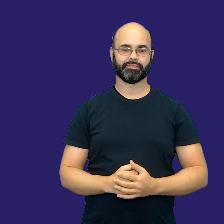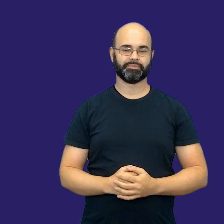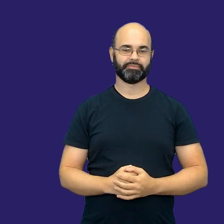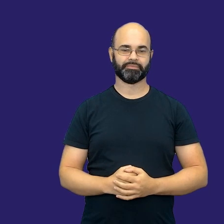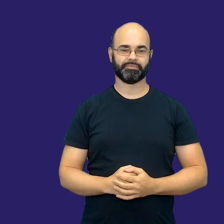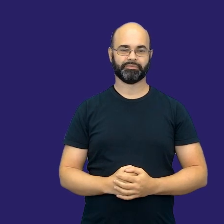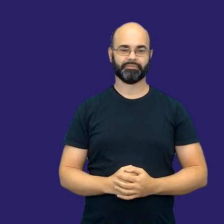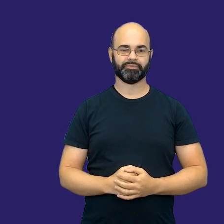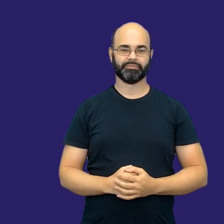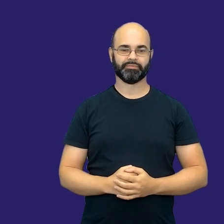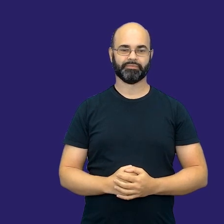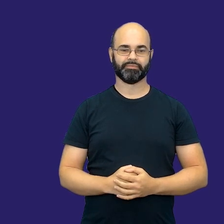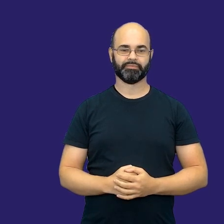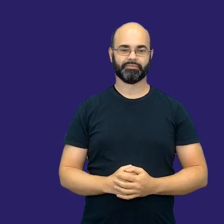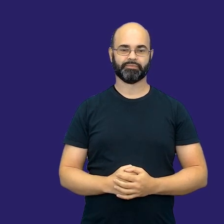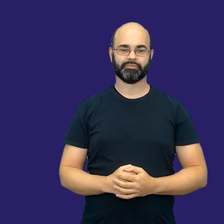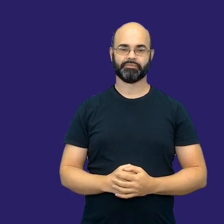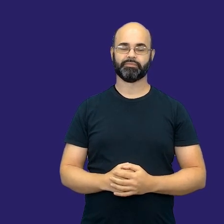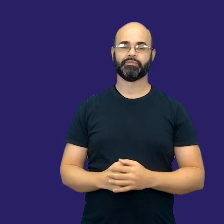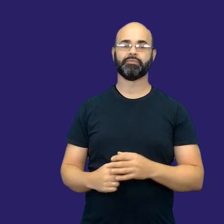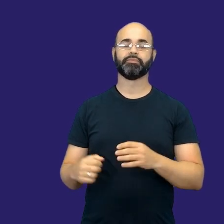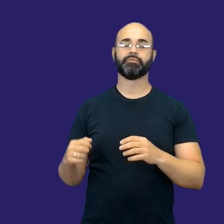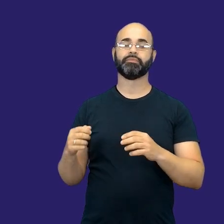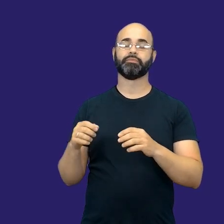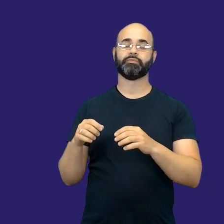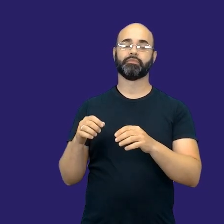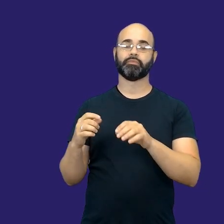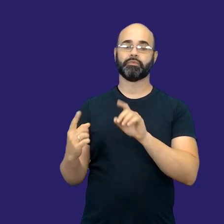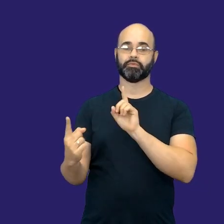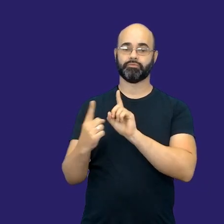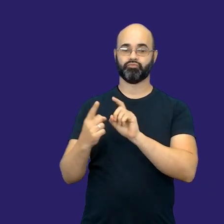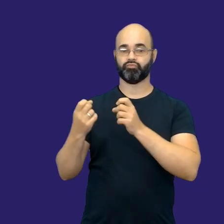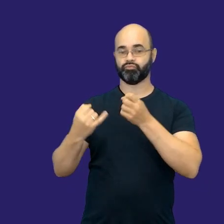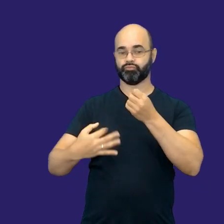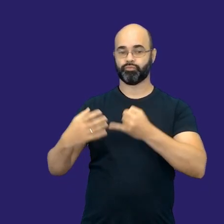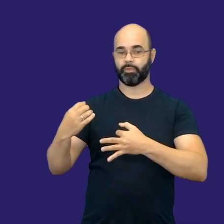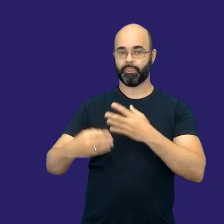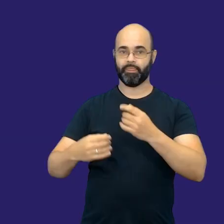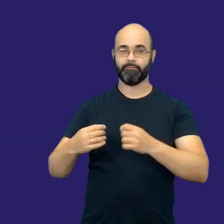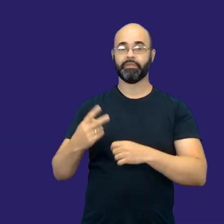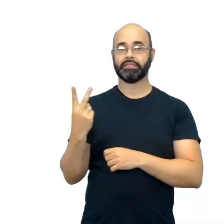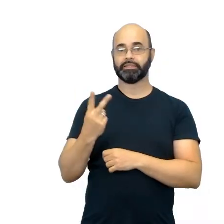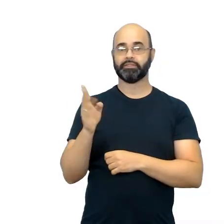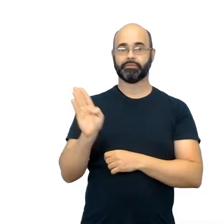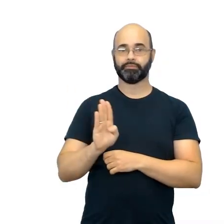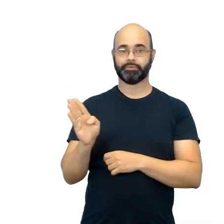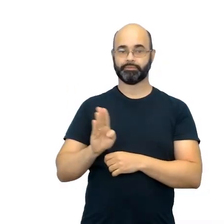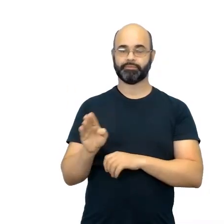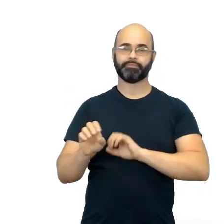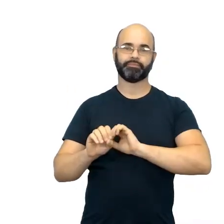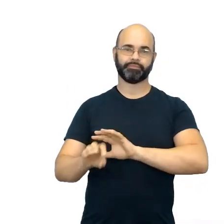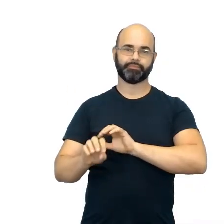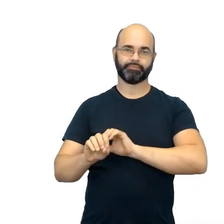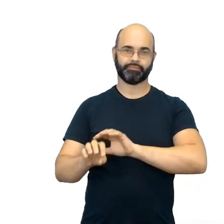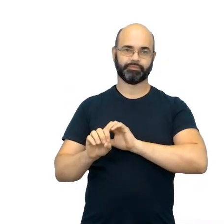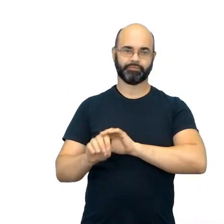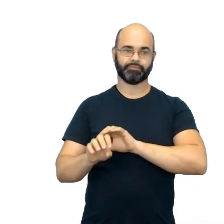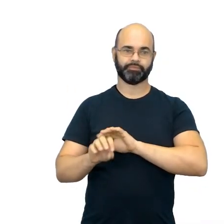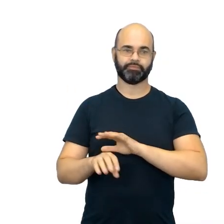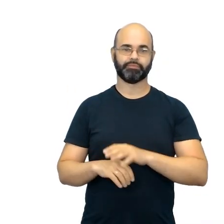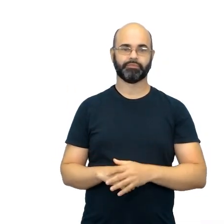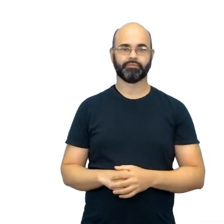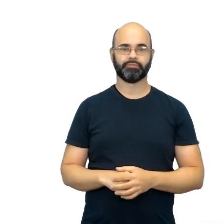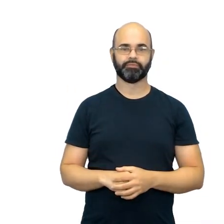iremos retomar a dinâmica das nossas formações no segundo bimestre. Então, vocês tiveram, né, a formação de etapa antes